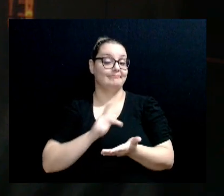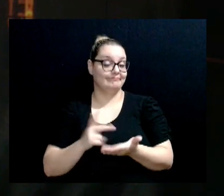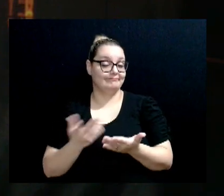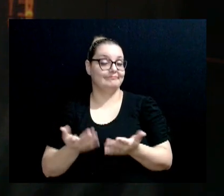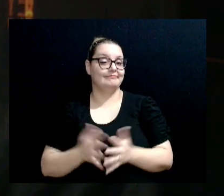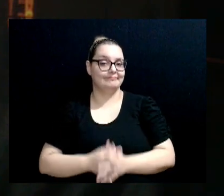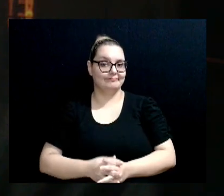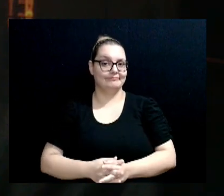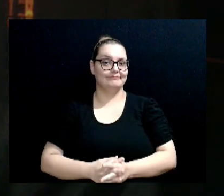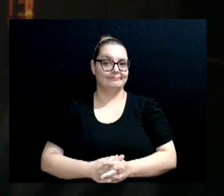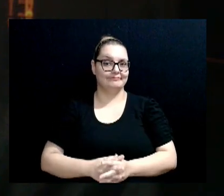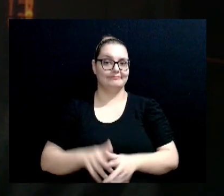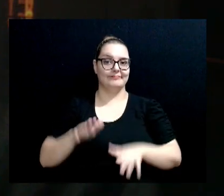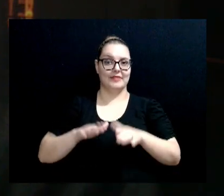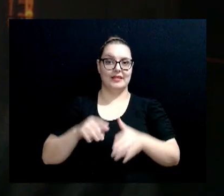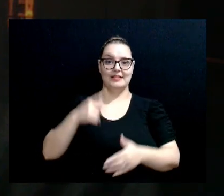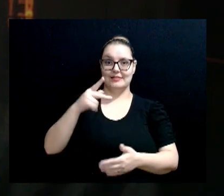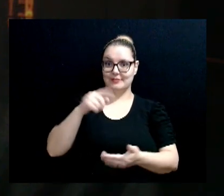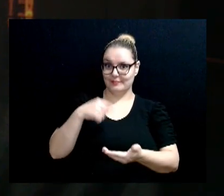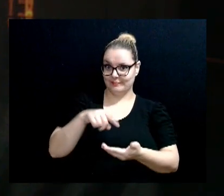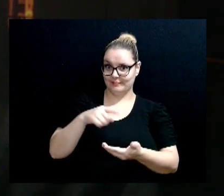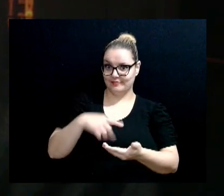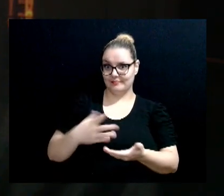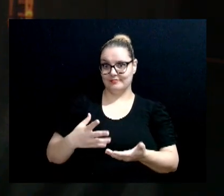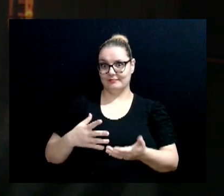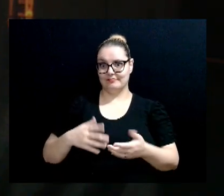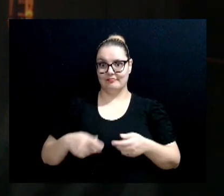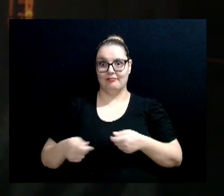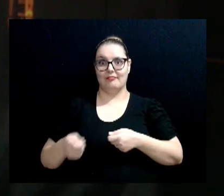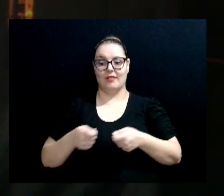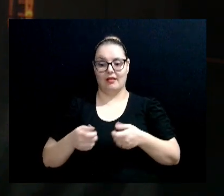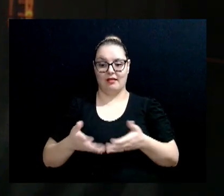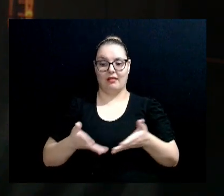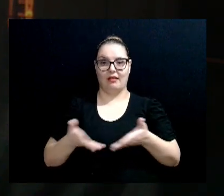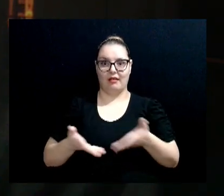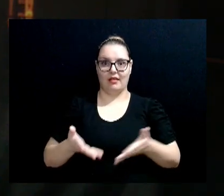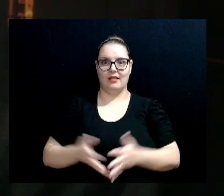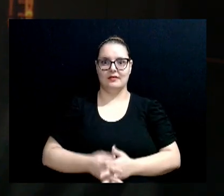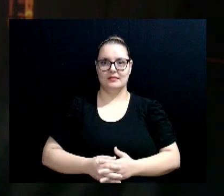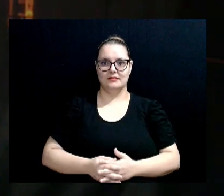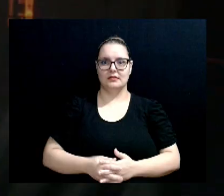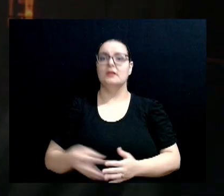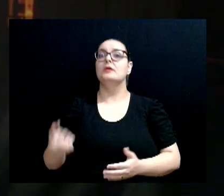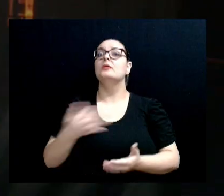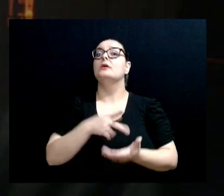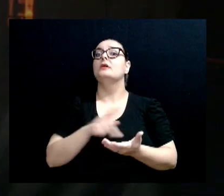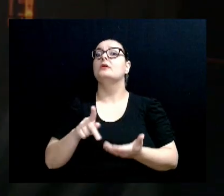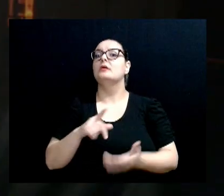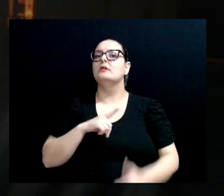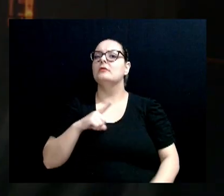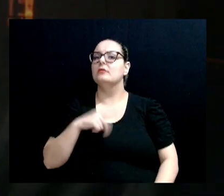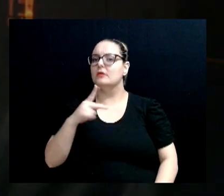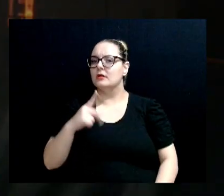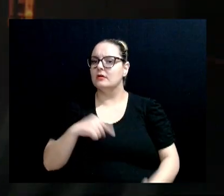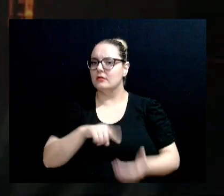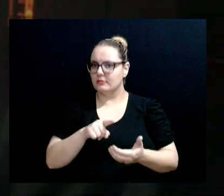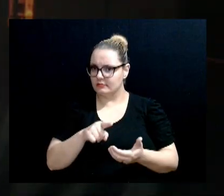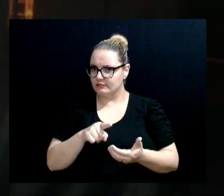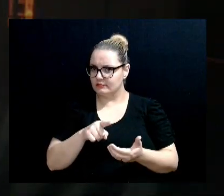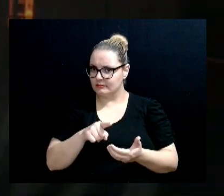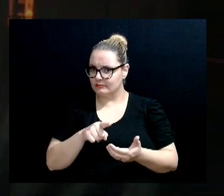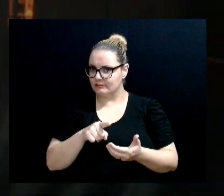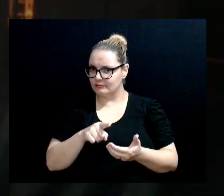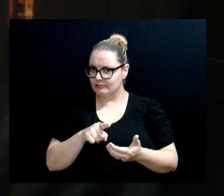repente, aí no seu celular, tomando conta dele. Quantos aplicativos você tem no seu celular? Você é norteado por os